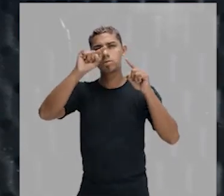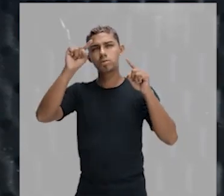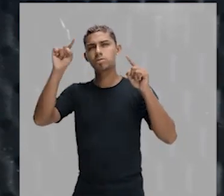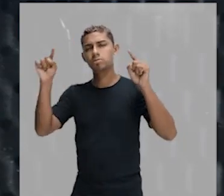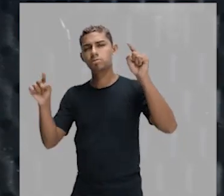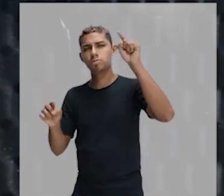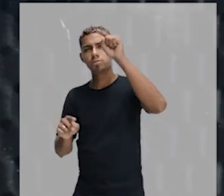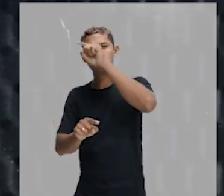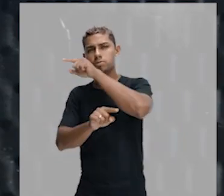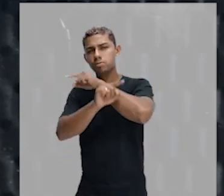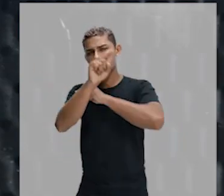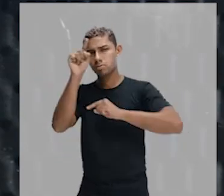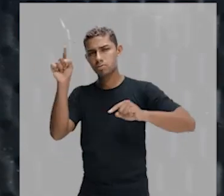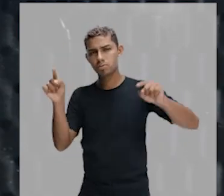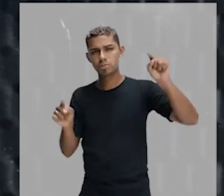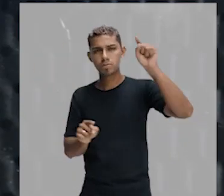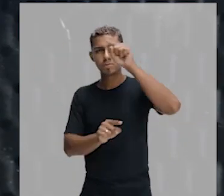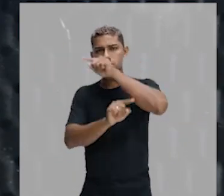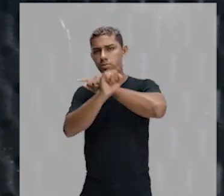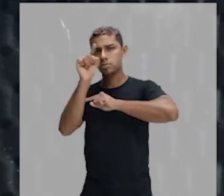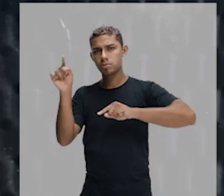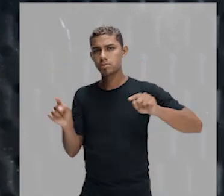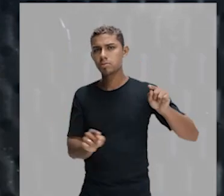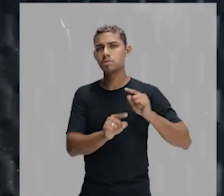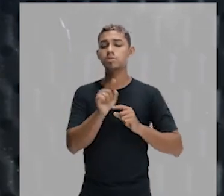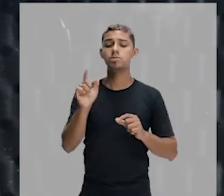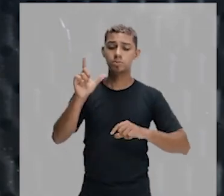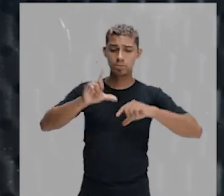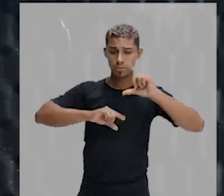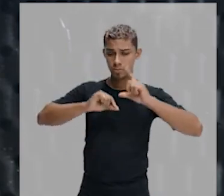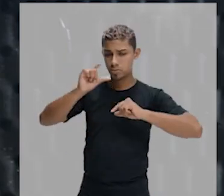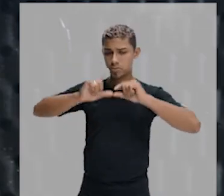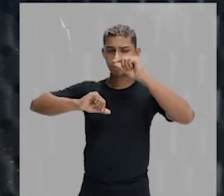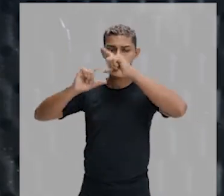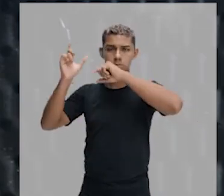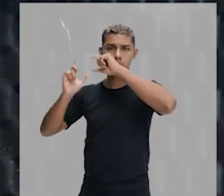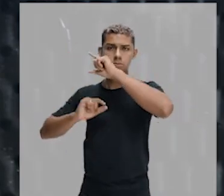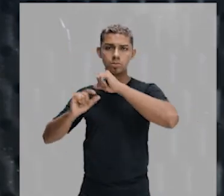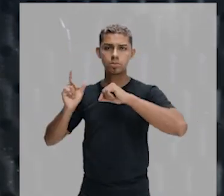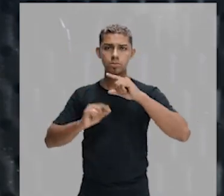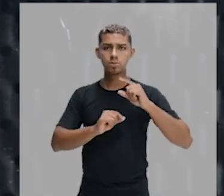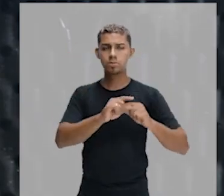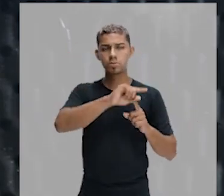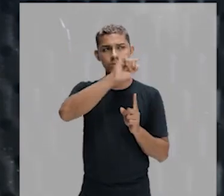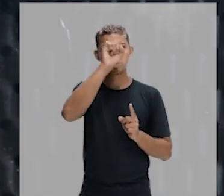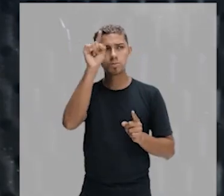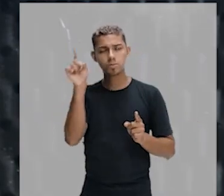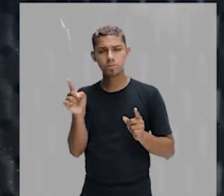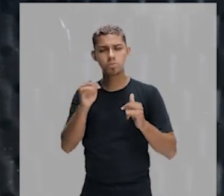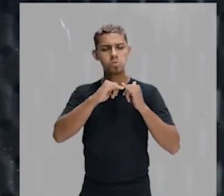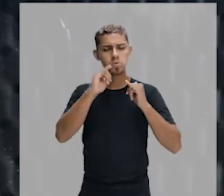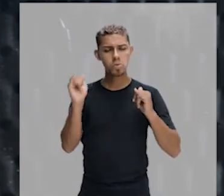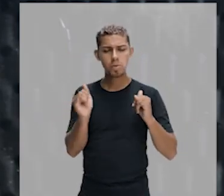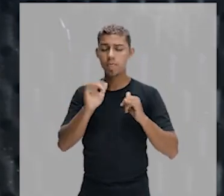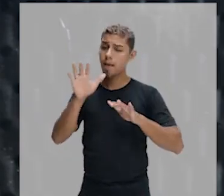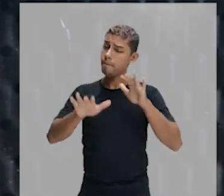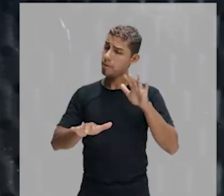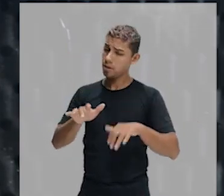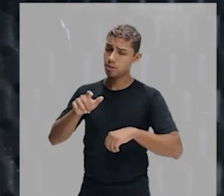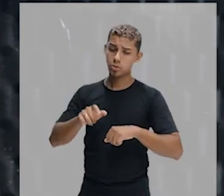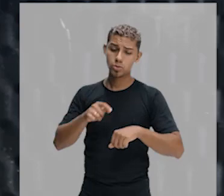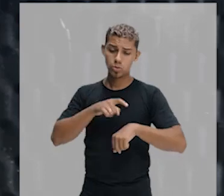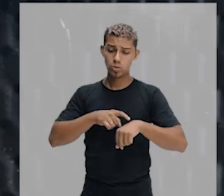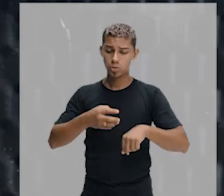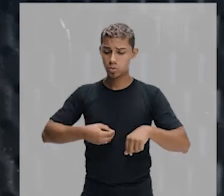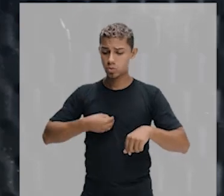perceber que essas estrelas elas se movem, né? E logicamente fazendo esse movimento. Isso dependendo também do local da Terra. Já